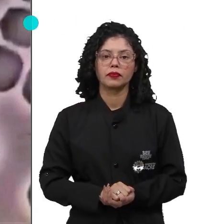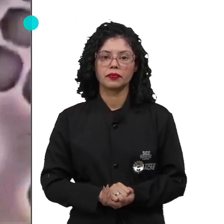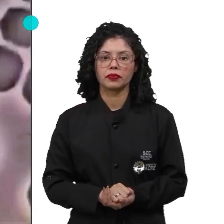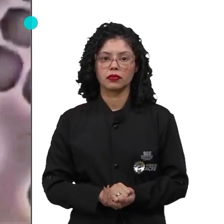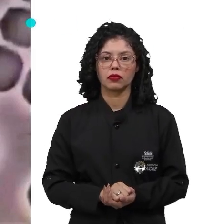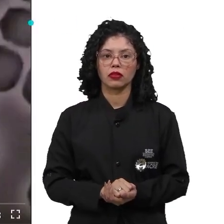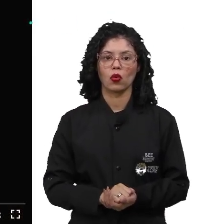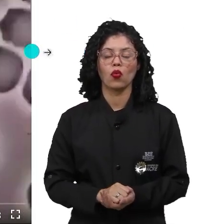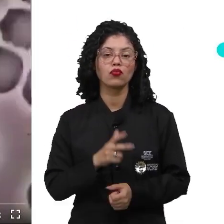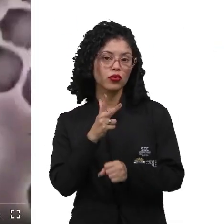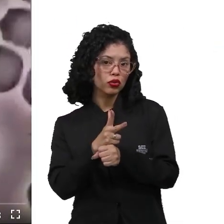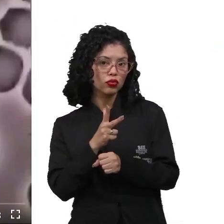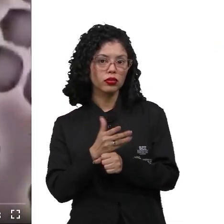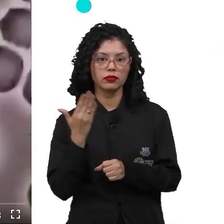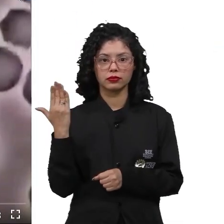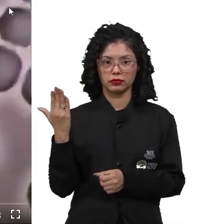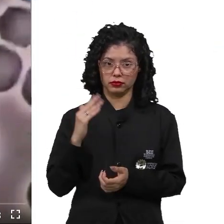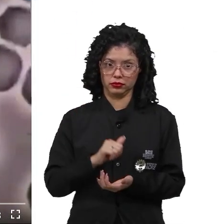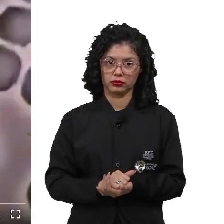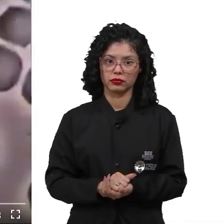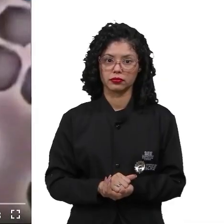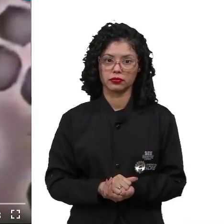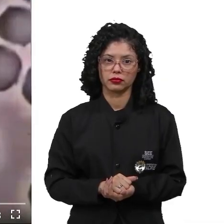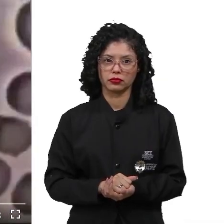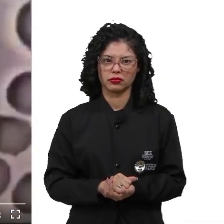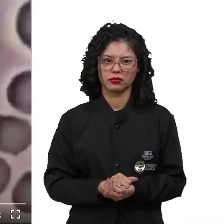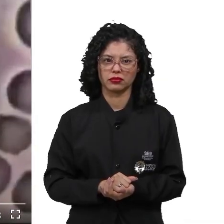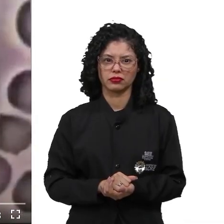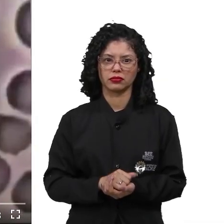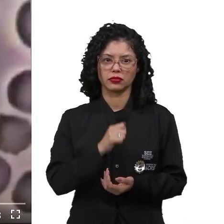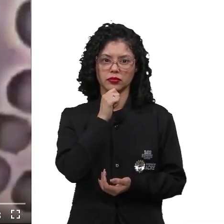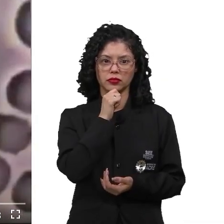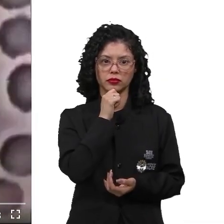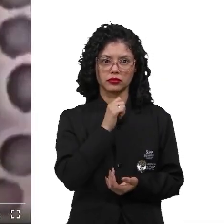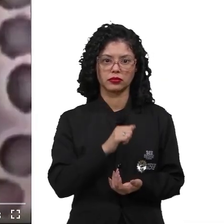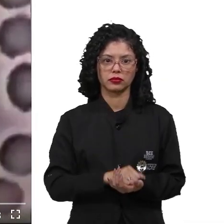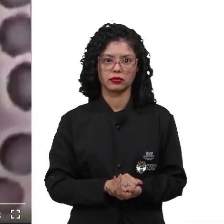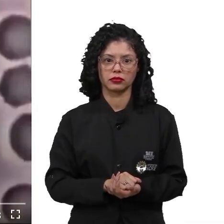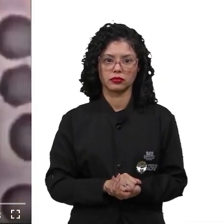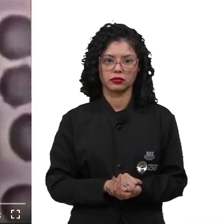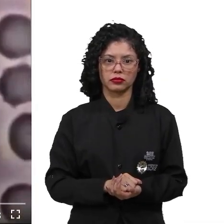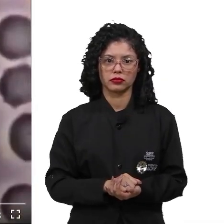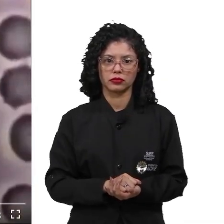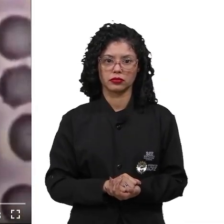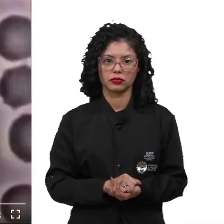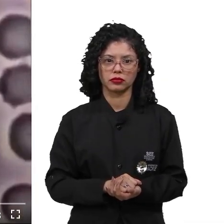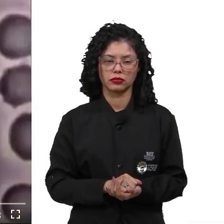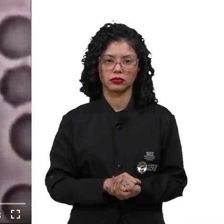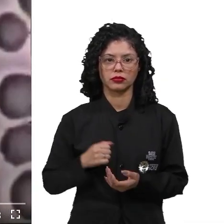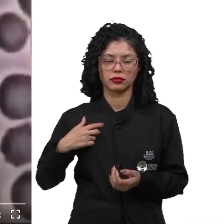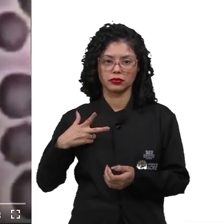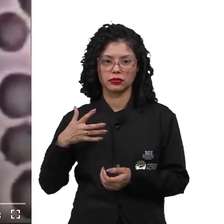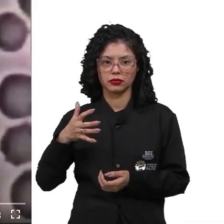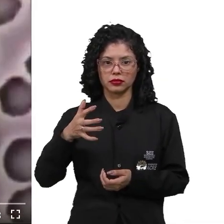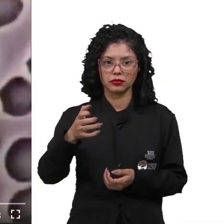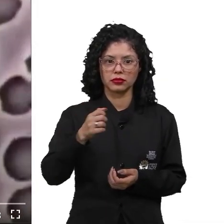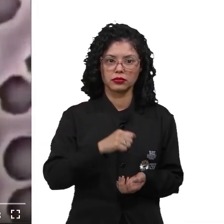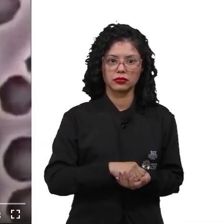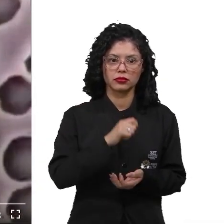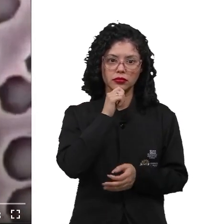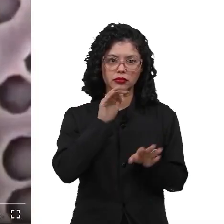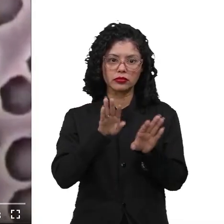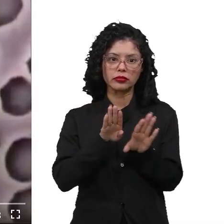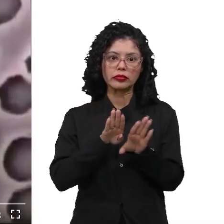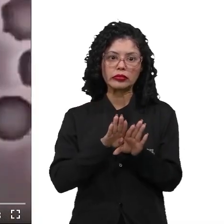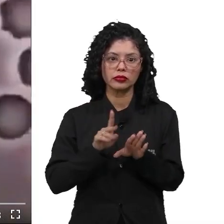um neutrófilo em ação. Então, aqui a gente tem o neutrófilo, olha aqui, ele correndo atrás ali